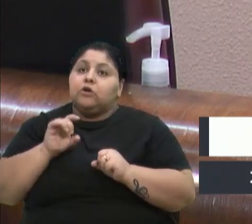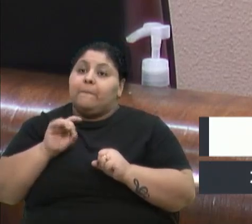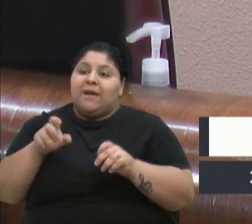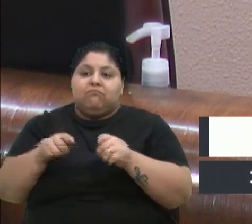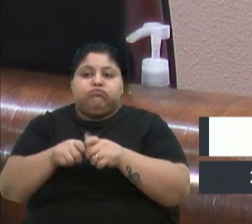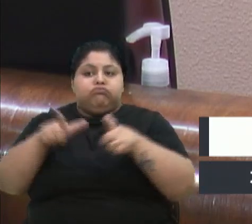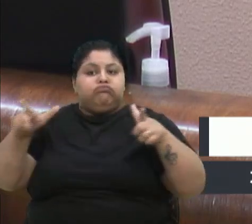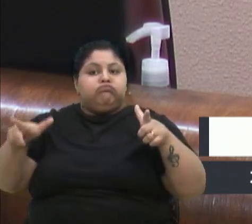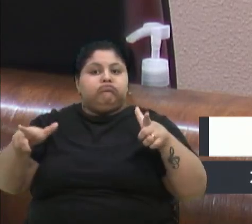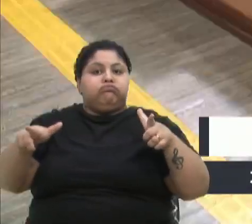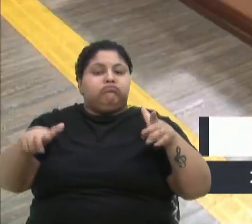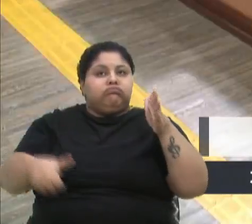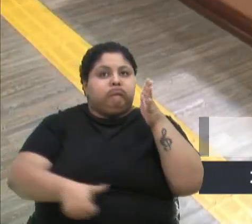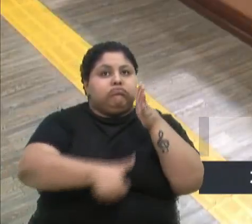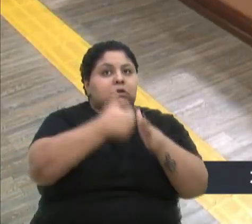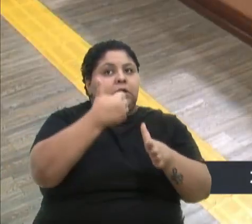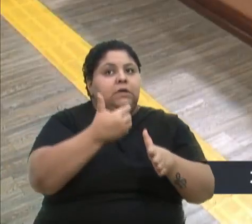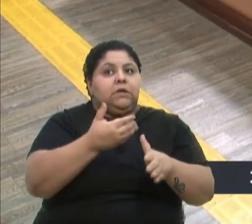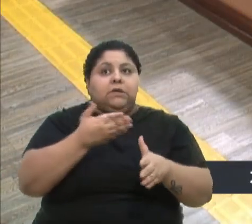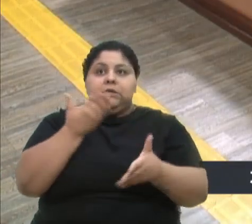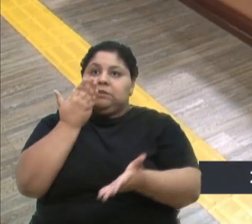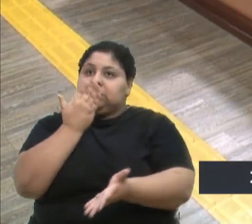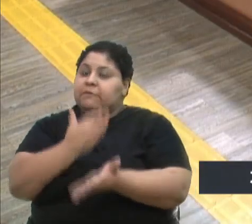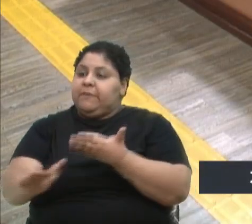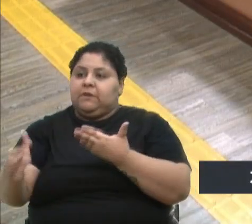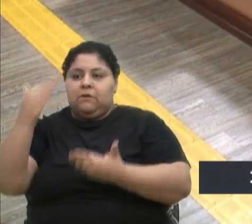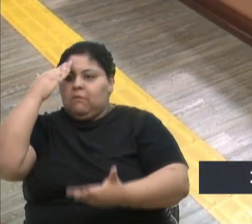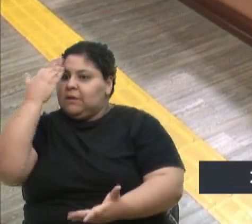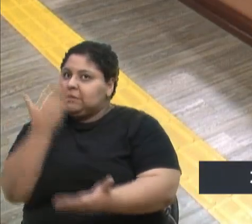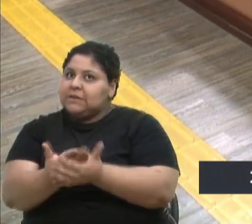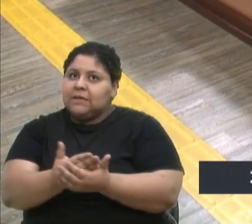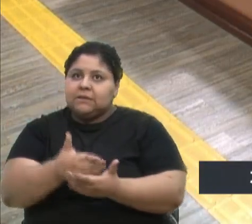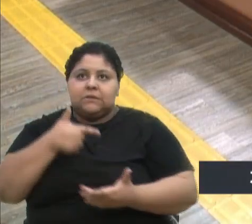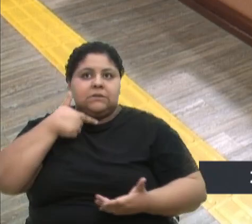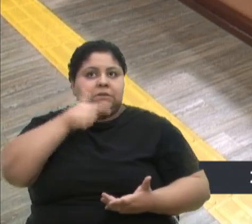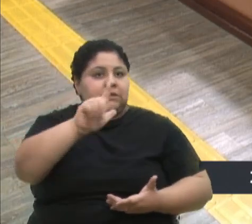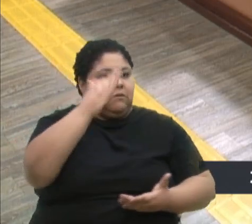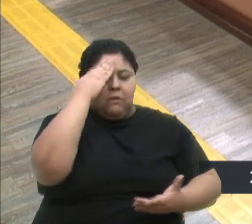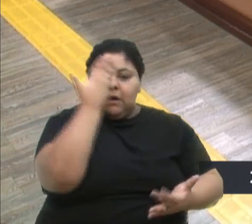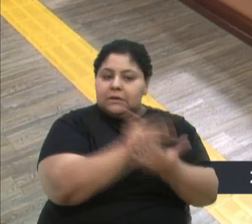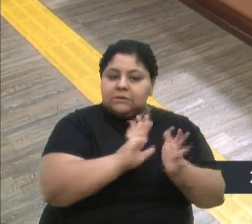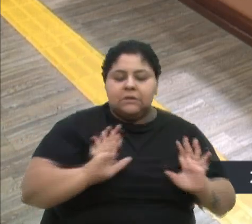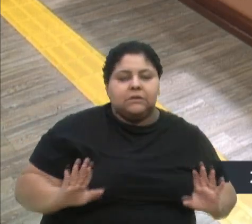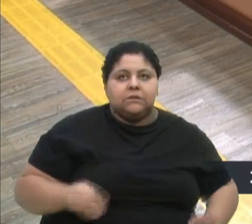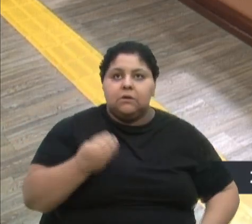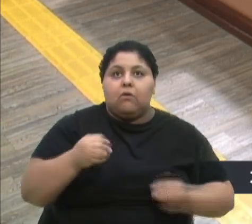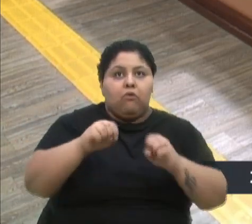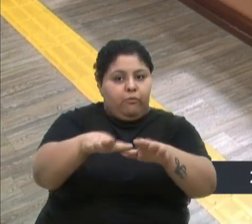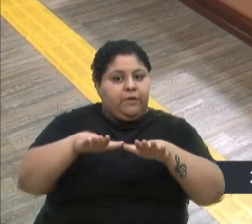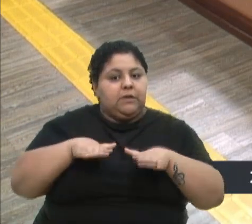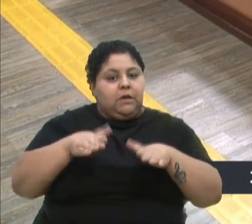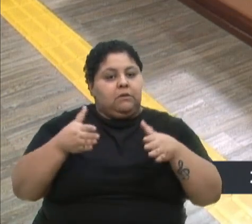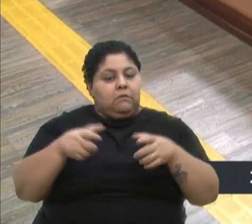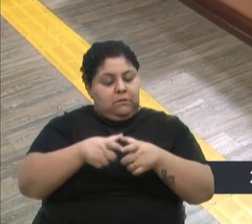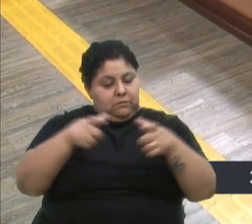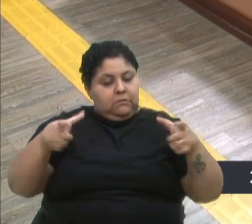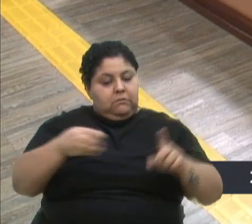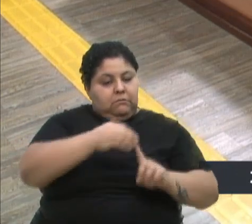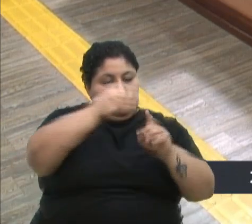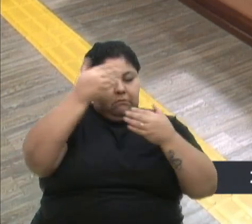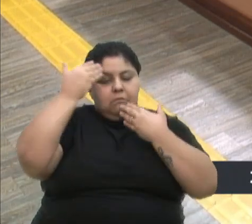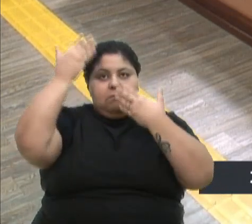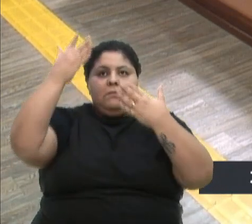Se perdeu, aceita. Se ganhou, beleza. É só isso que eu coloquei. Como o plenário aqui é soberano. Obrigado. Obrigada, vereador.